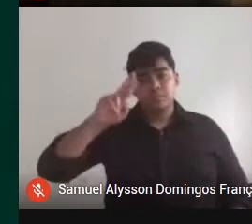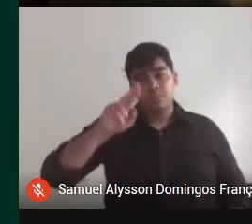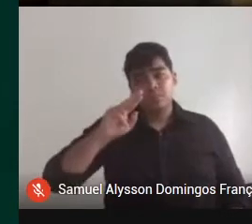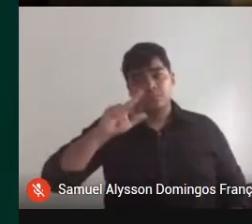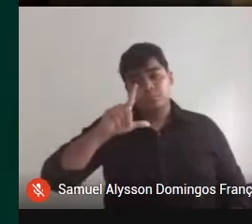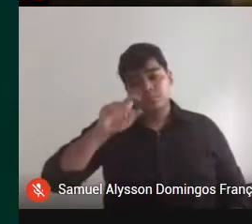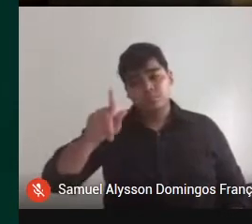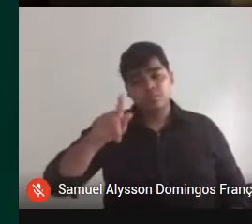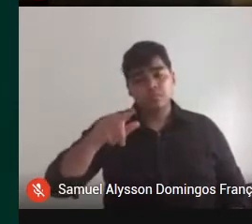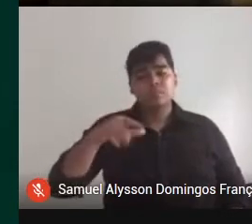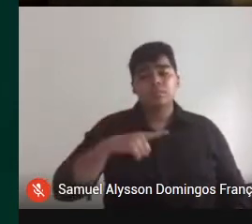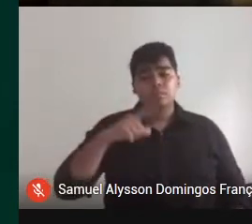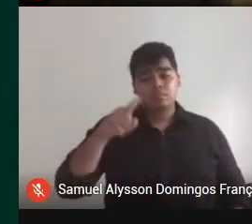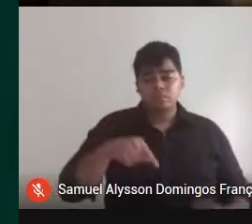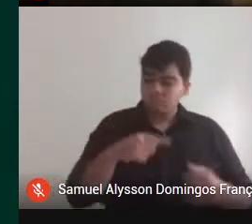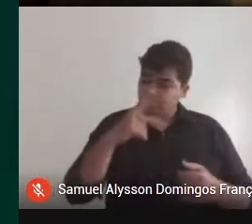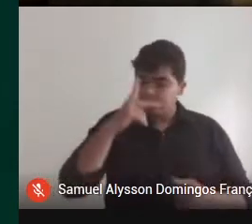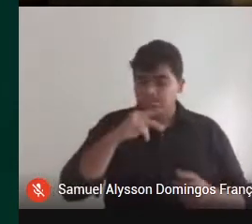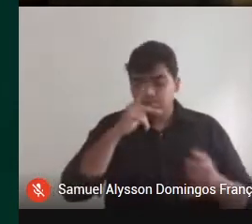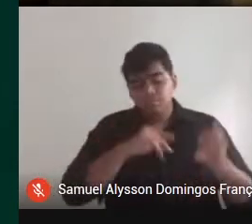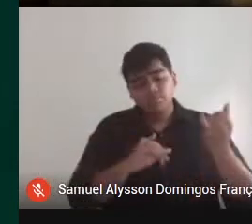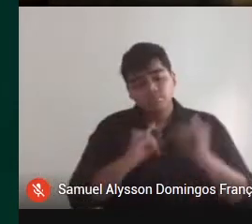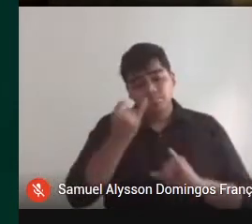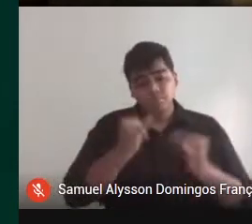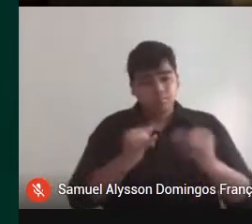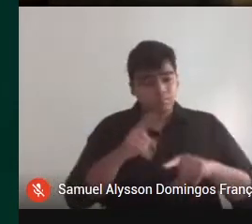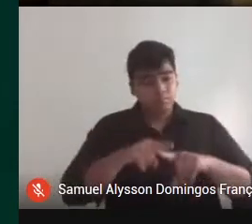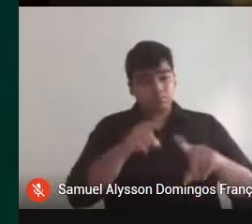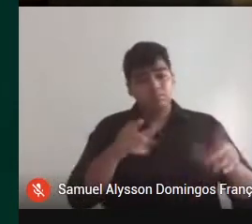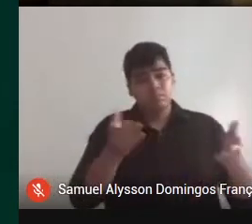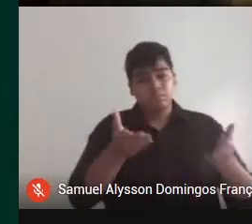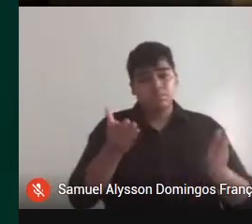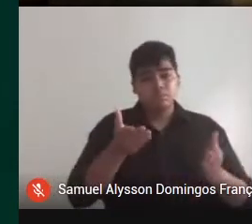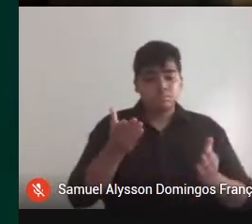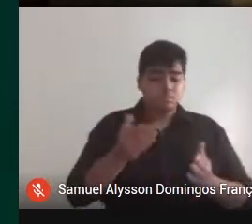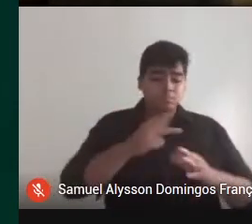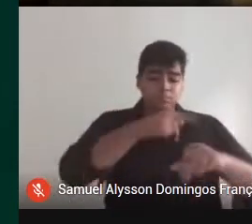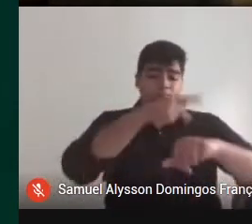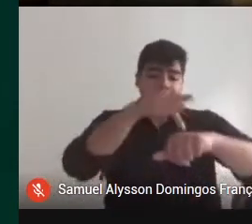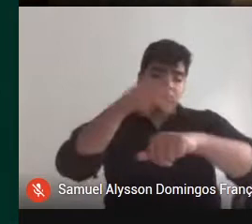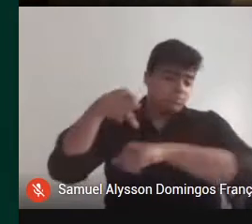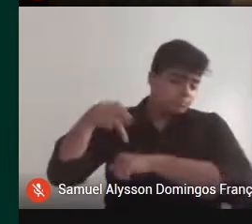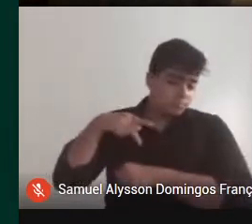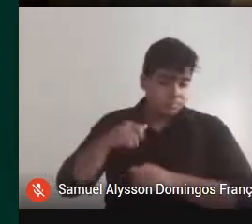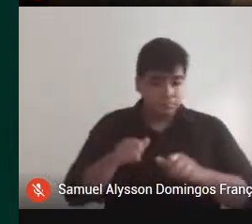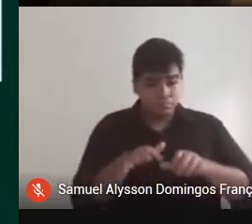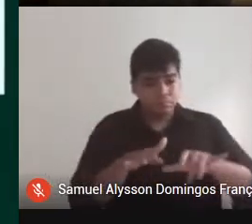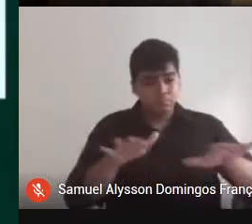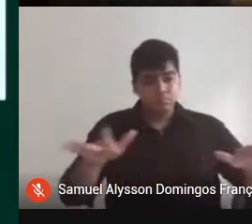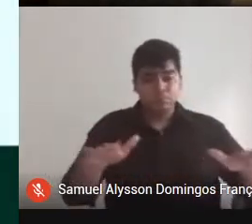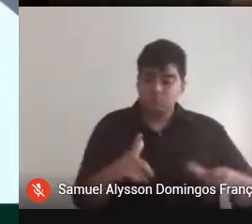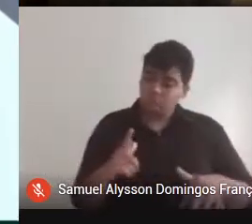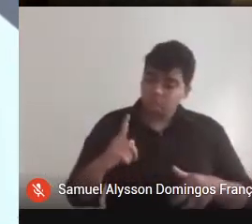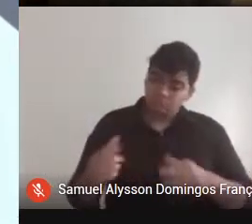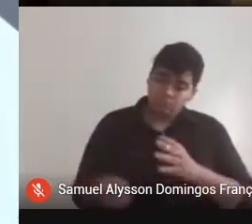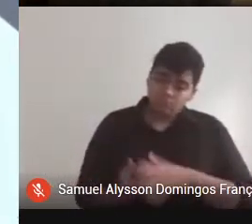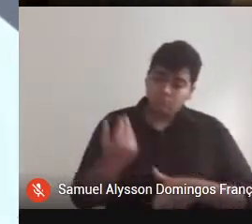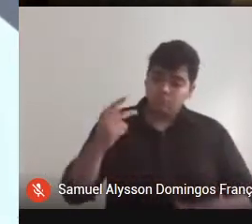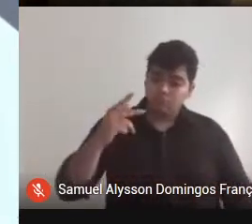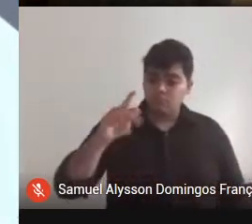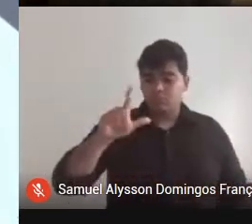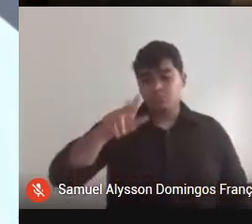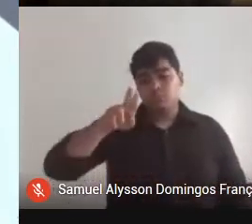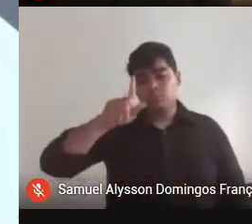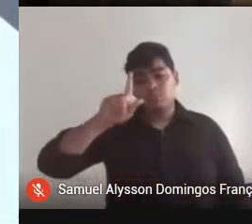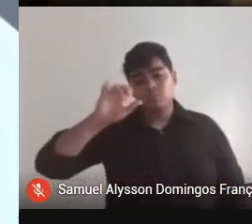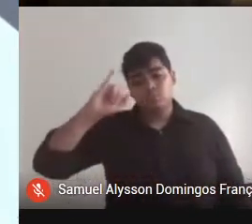fabricante, é o AUG, só que ele virou internacional, então ela acrescentou esse IN, né, então ele desenvolveu um plugin para o Revit. A única, como está em evolução, o